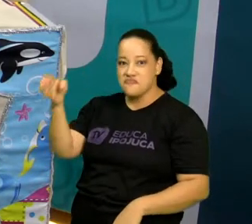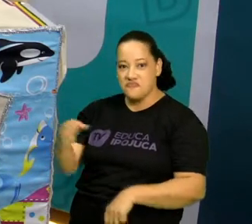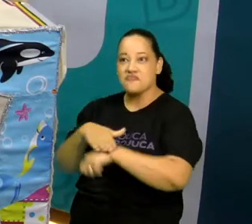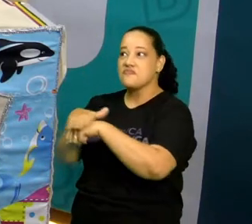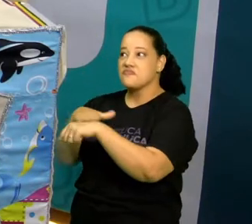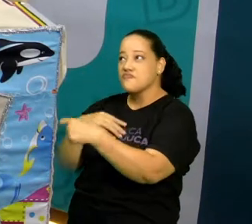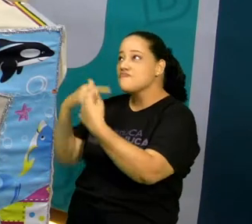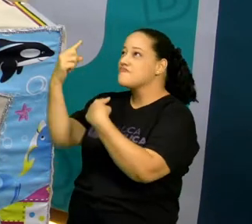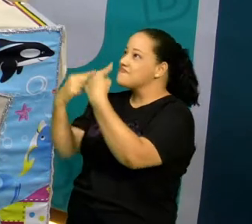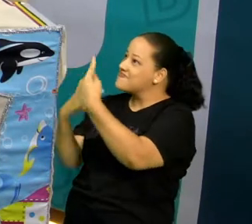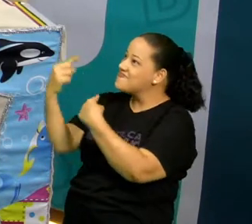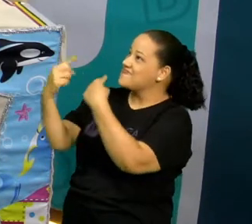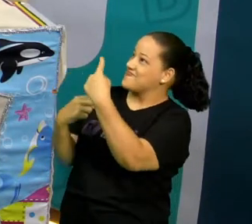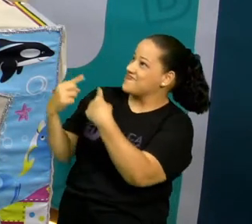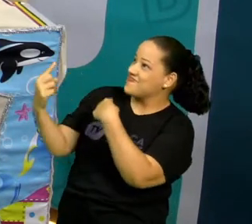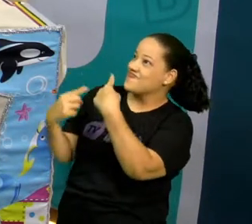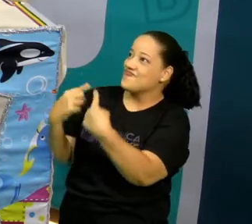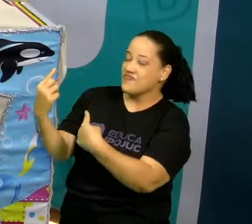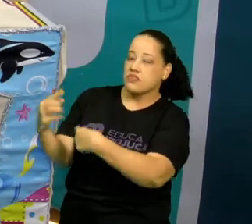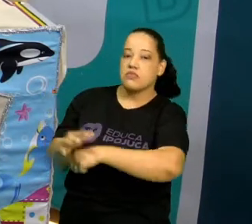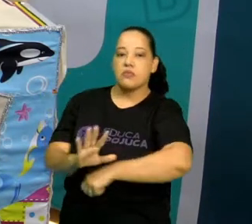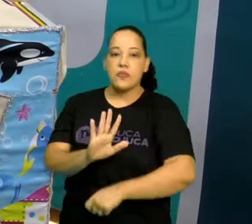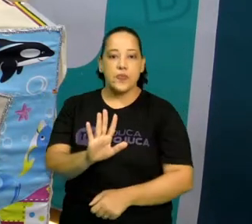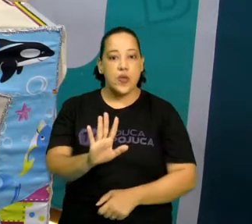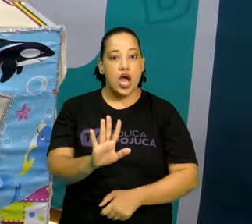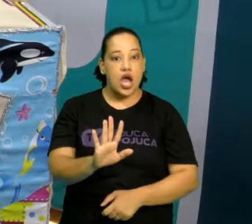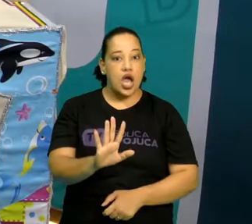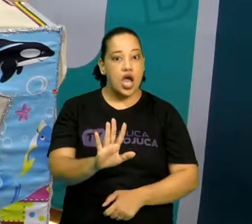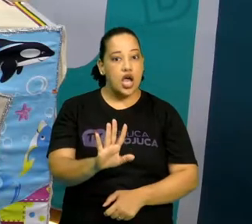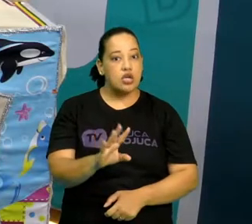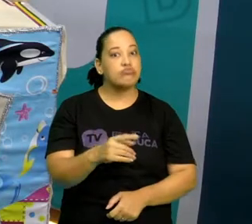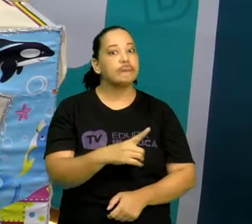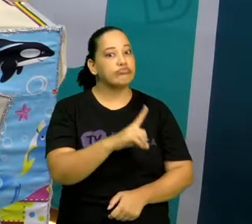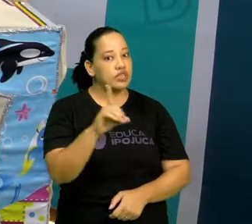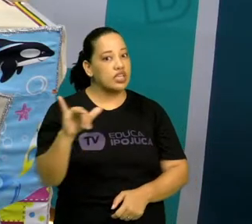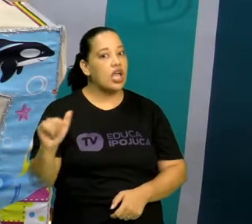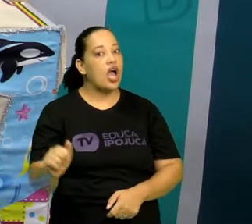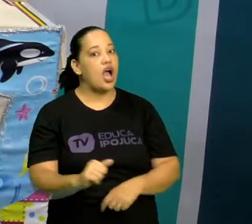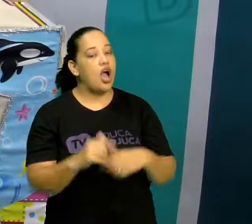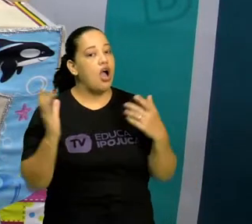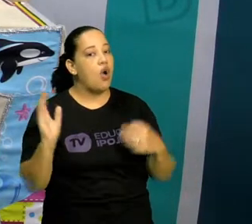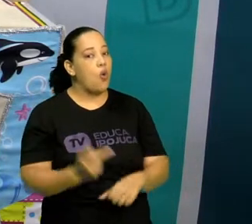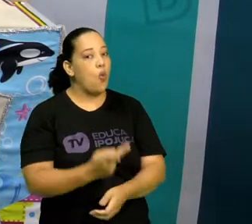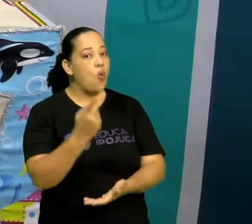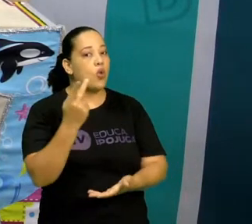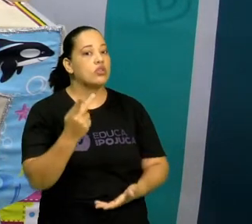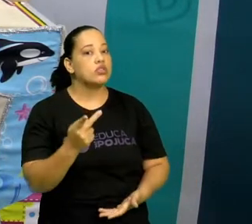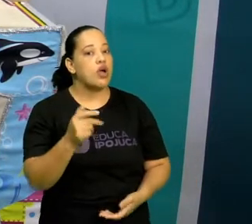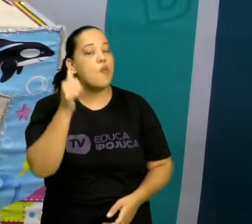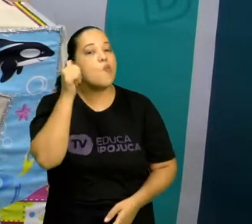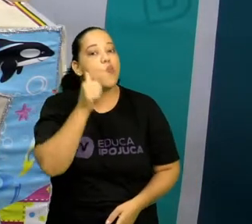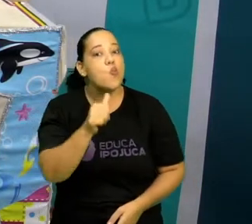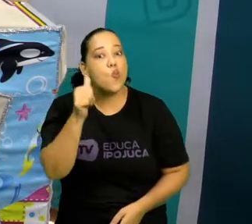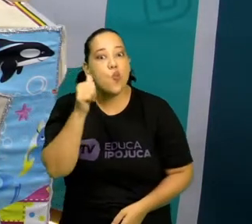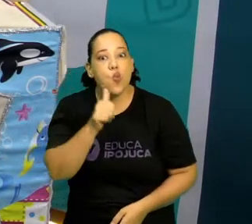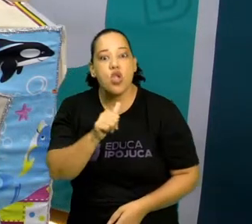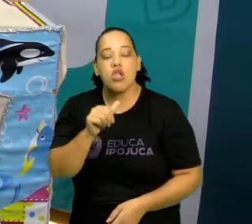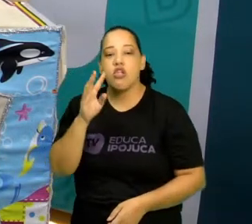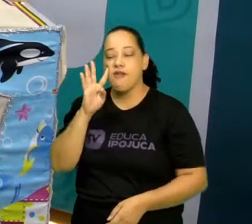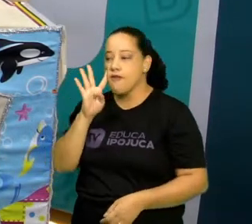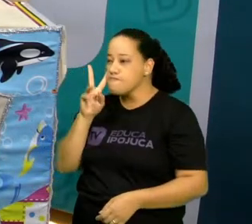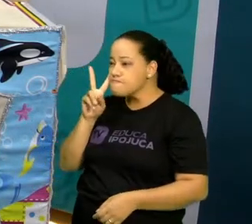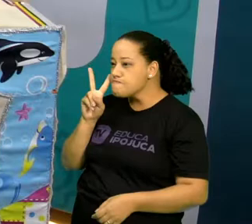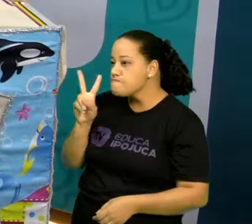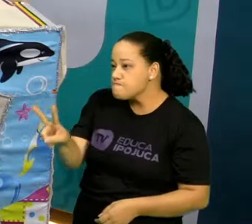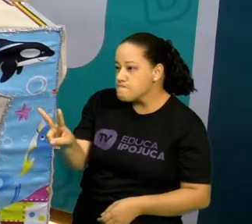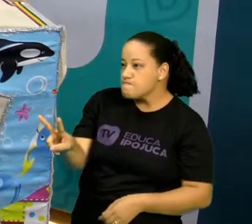Rapunzel. Mas um dia, leiturinha, a senhora descobriu, crianças.